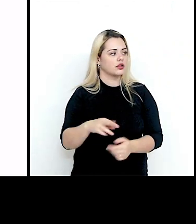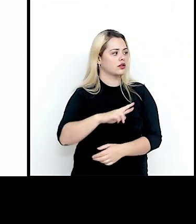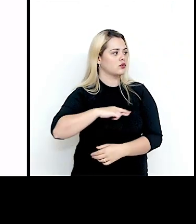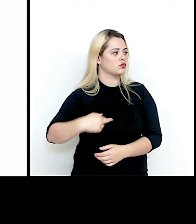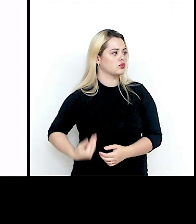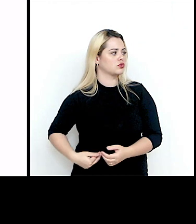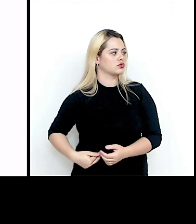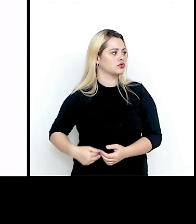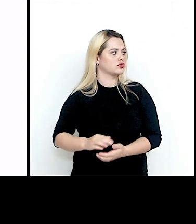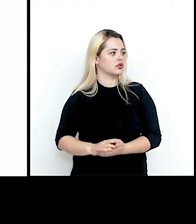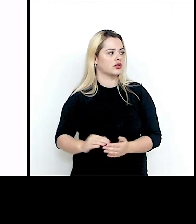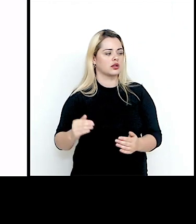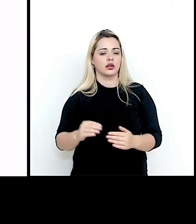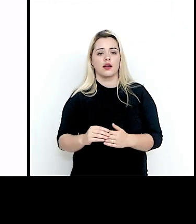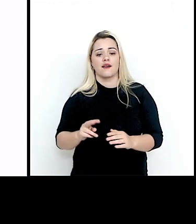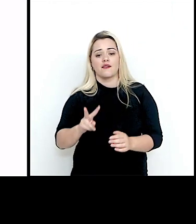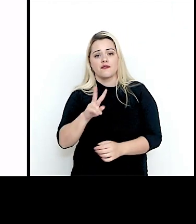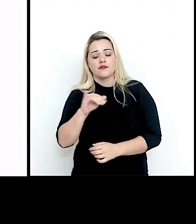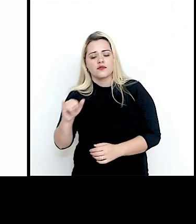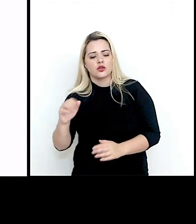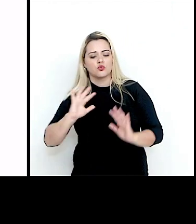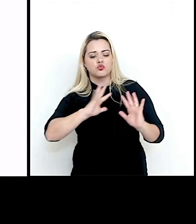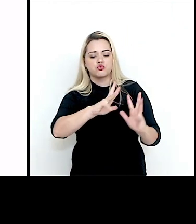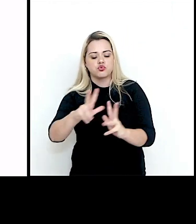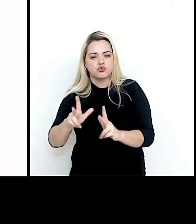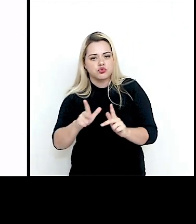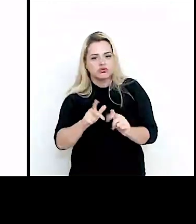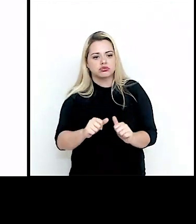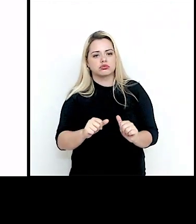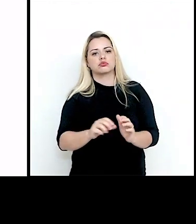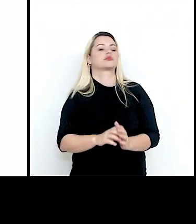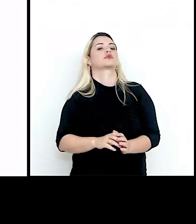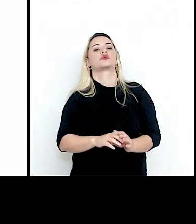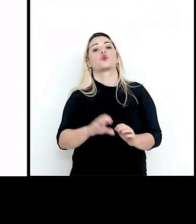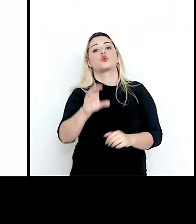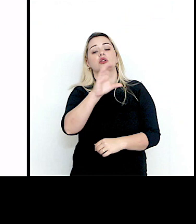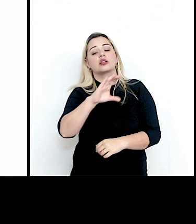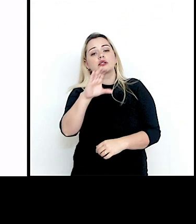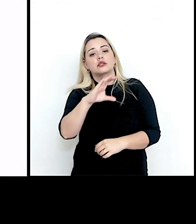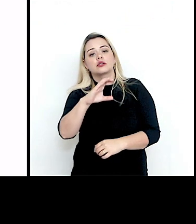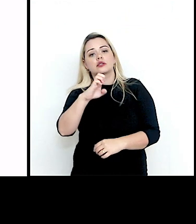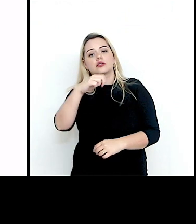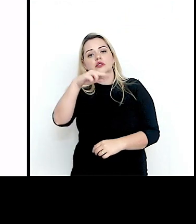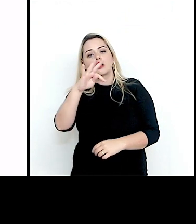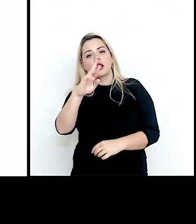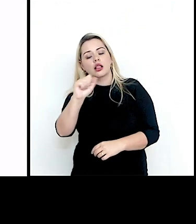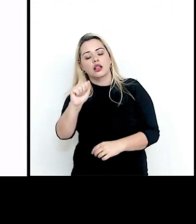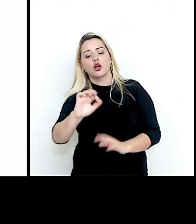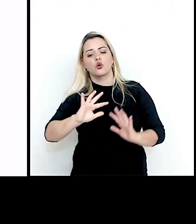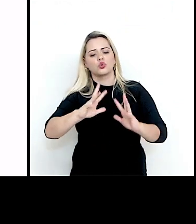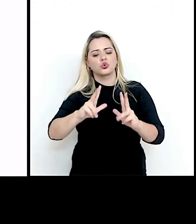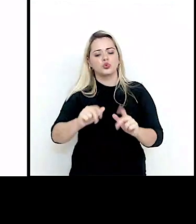atravessa todas as the central e daqui no Estreito de orgulho ou seja essas mercadorias de